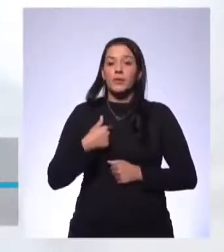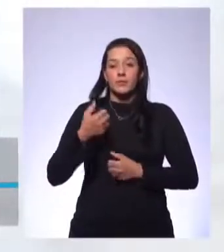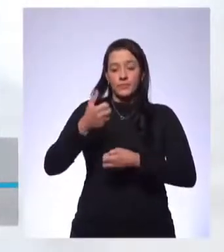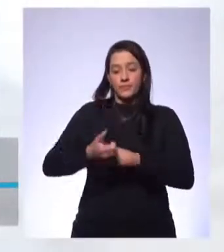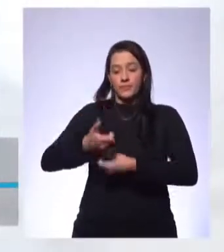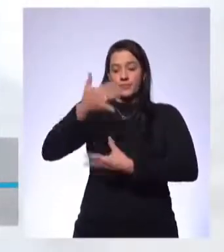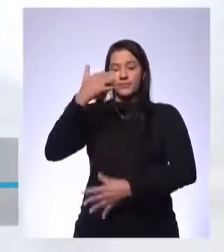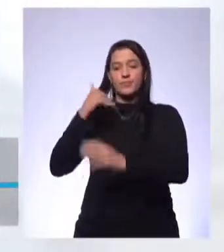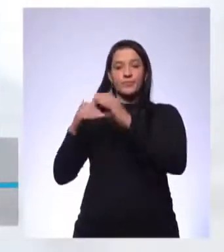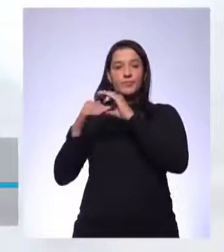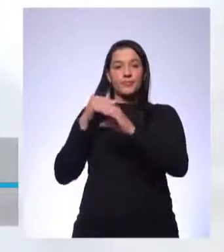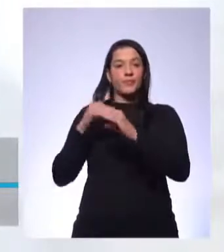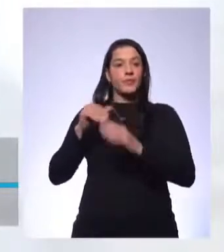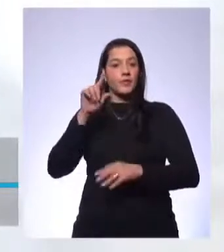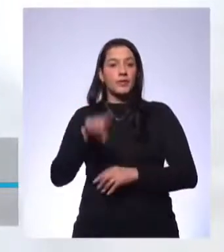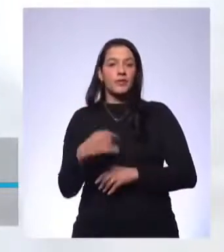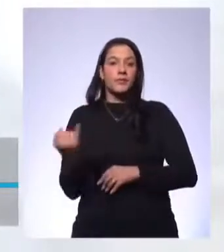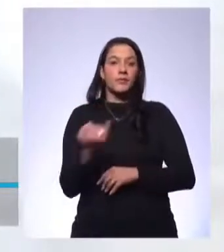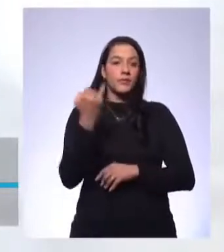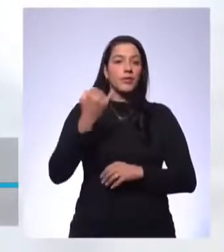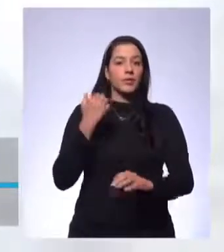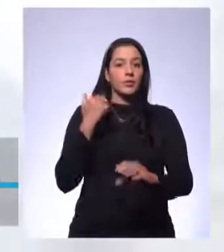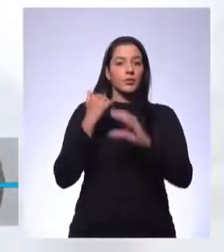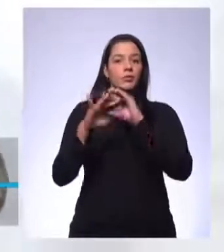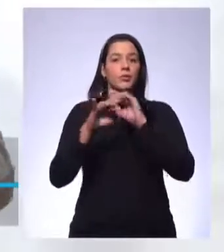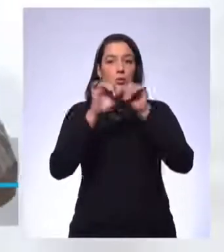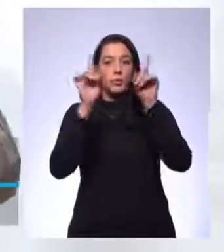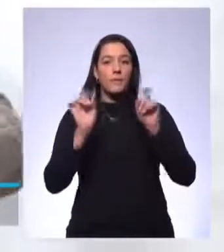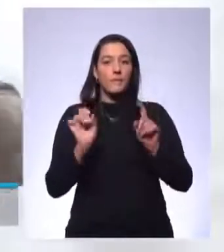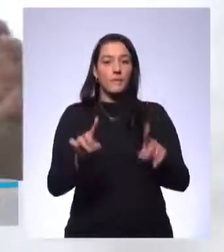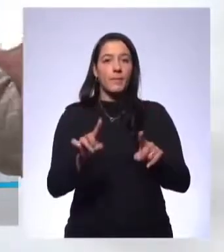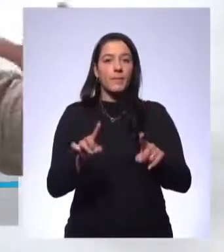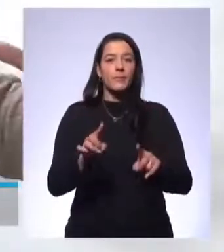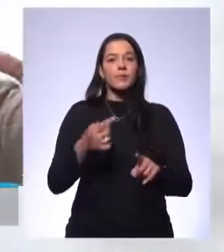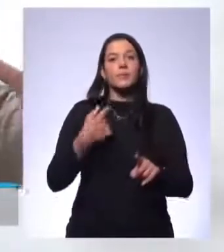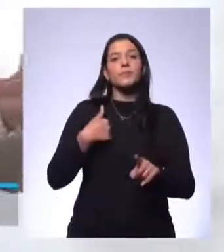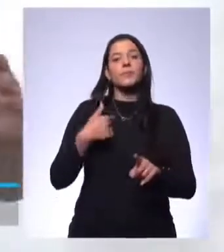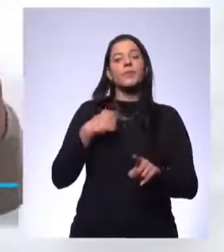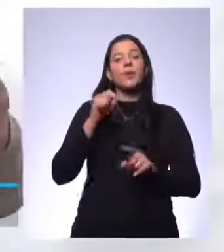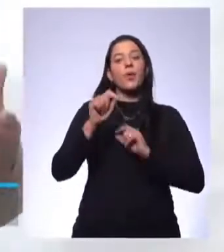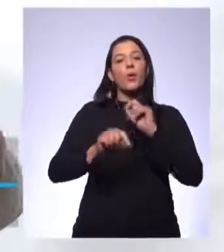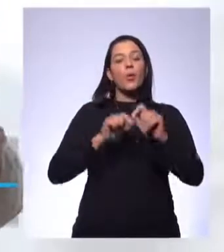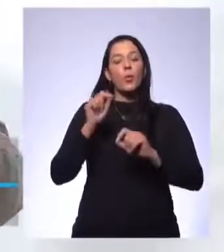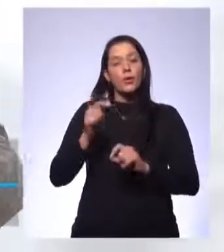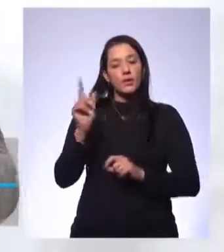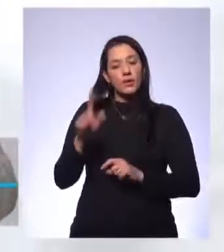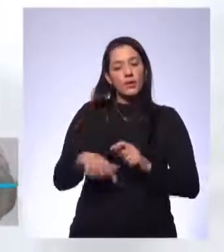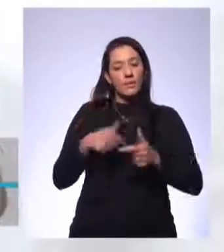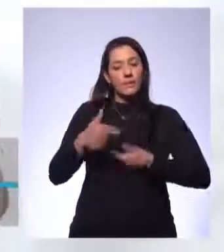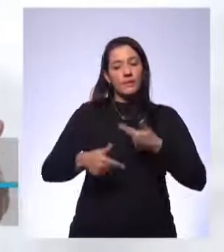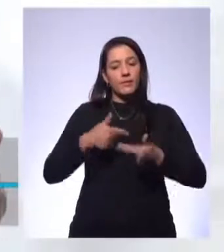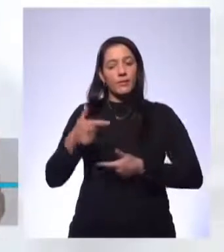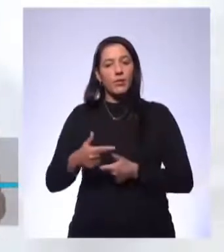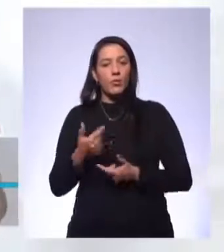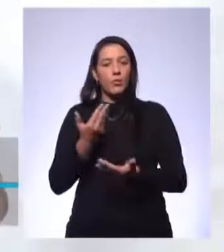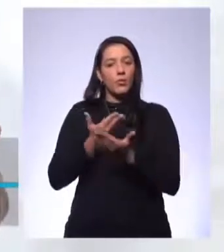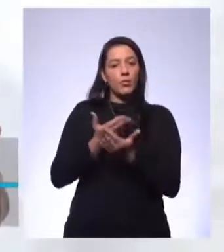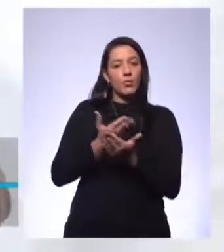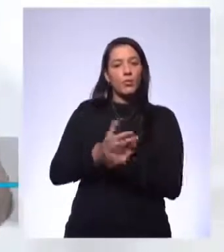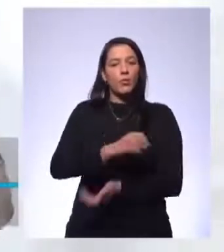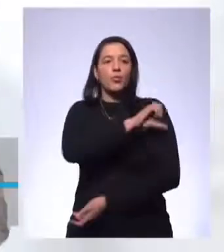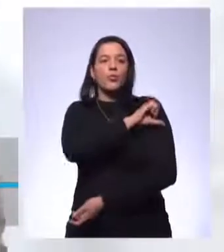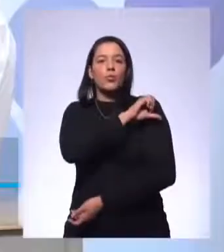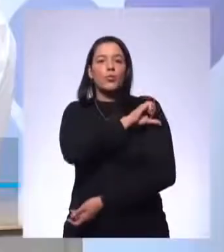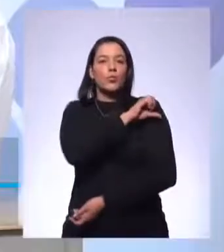né, professor Edjoel? Sim. A gente joga uma pergunta do chat assim, em que nível é que a gente pode trabalhar com alunos? Sempre, no ano, como que é,